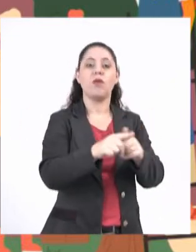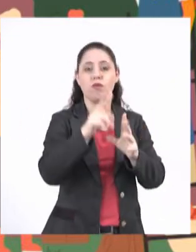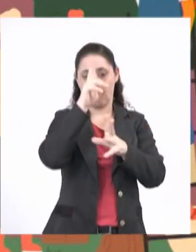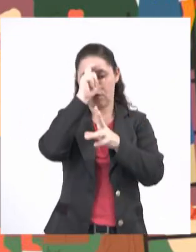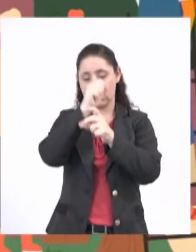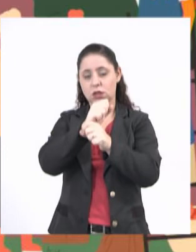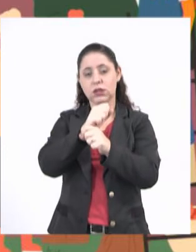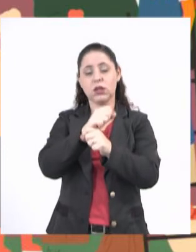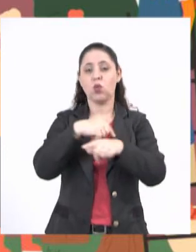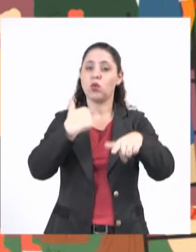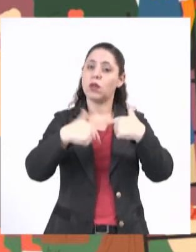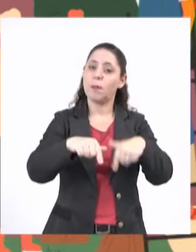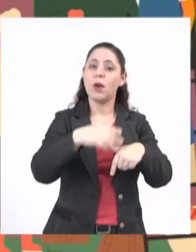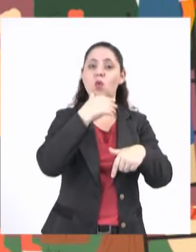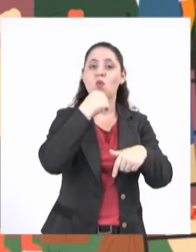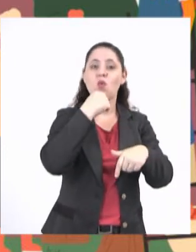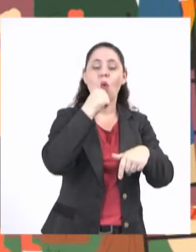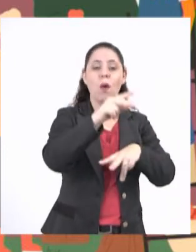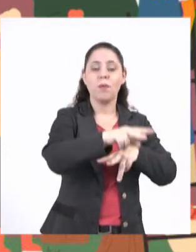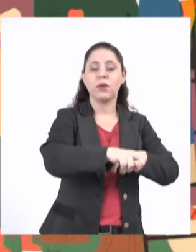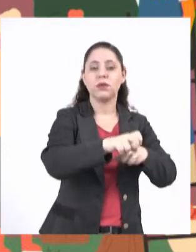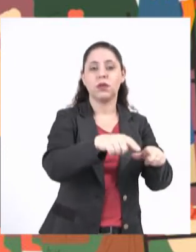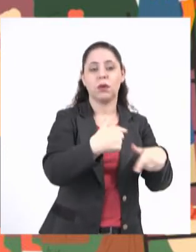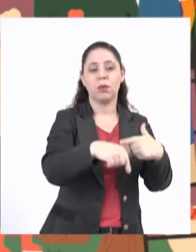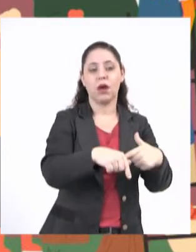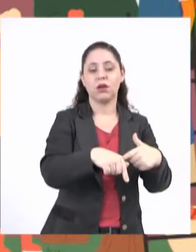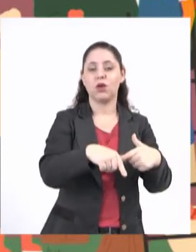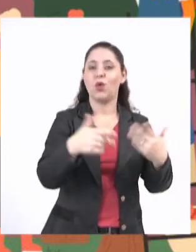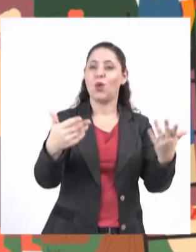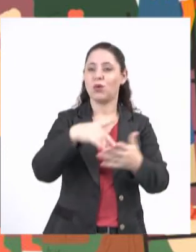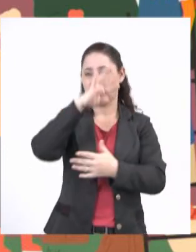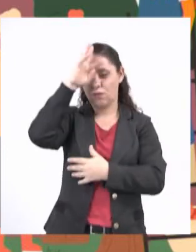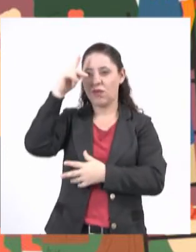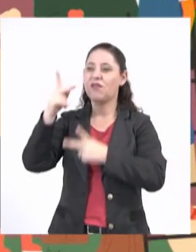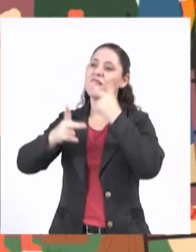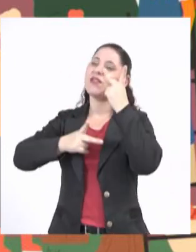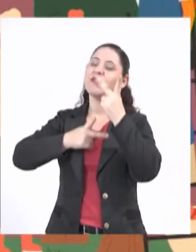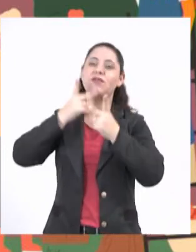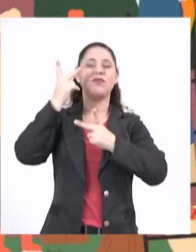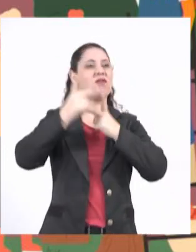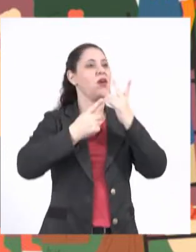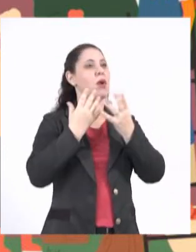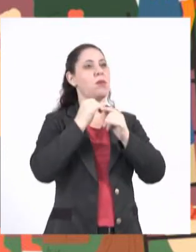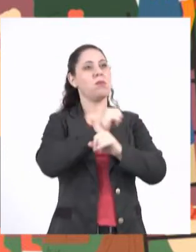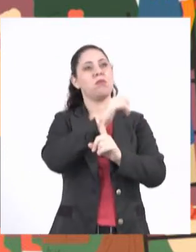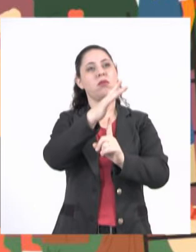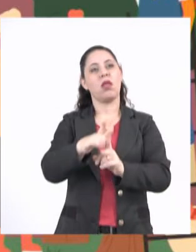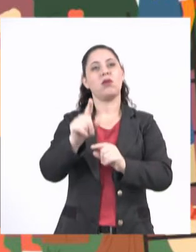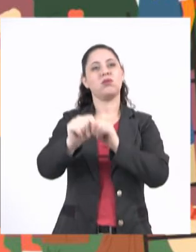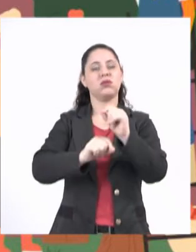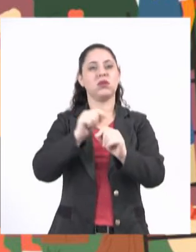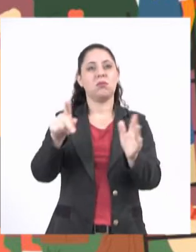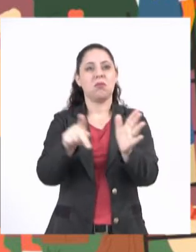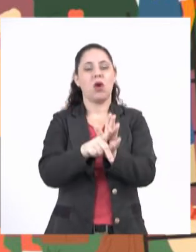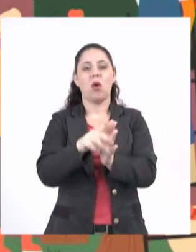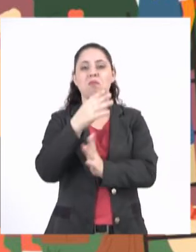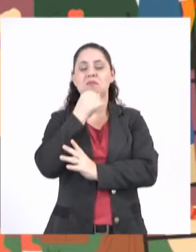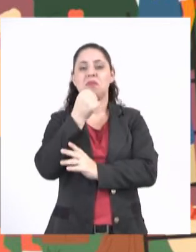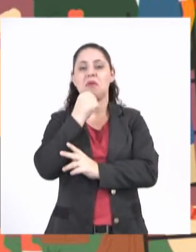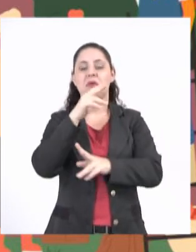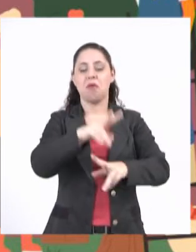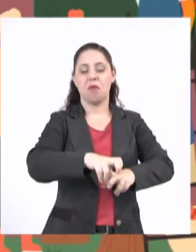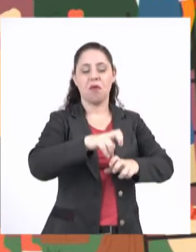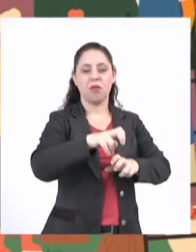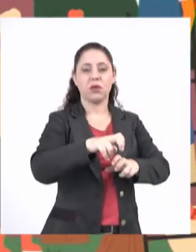campo, né? Que aqui no Mato Grosso do Sul tanto se fala, tanto se diz, tanto se promove a respeito disso. A gente precisa